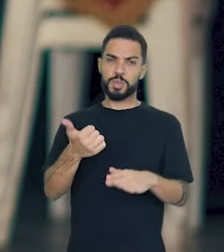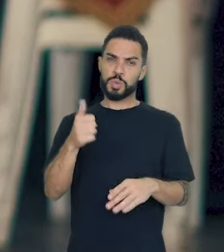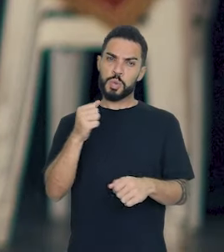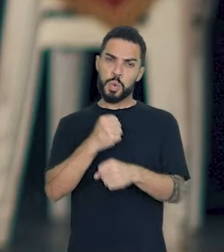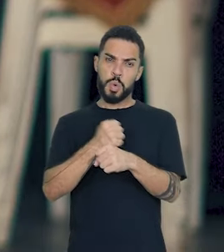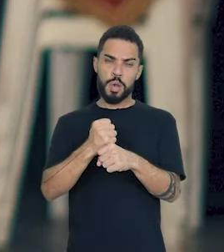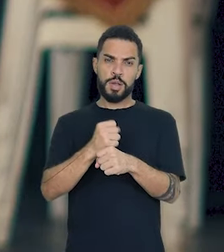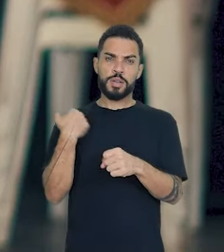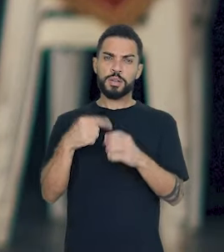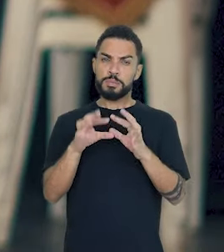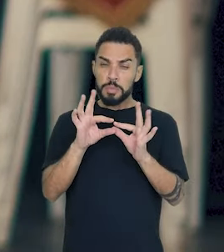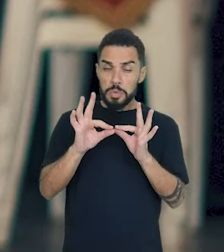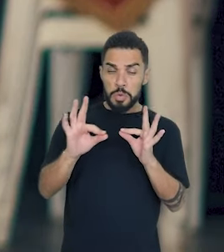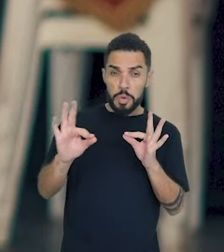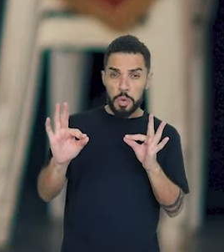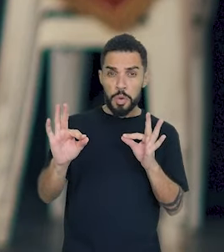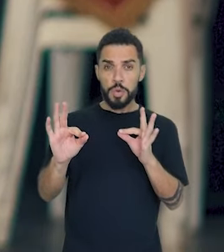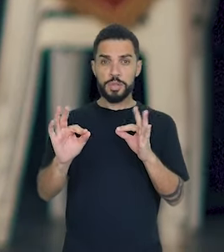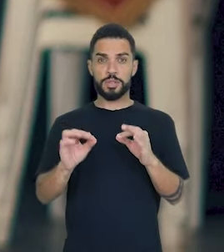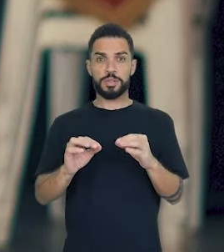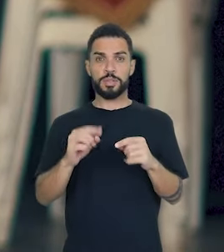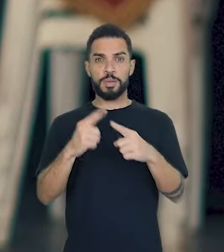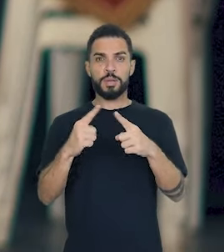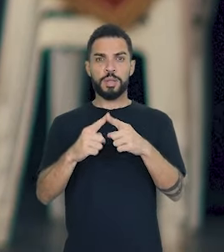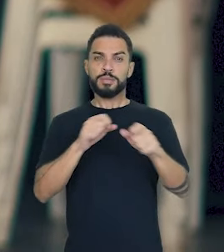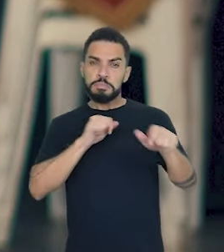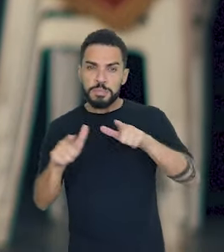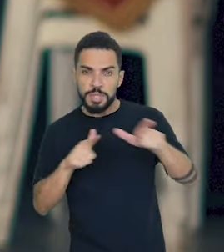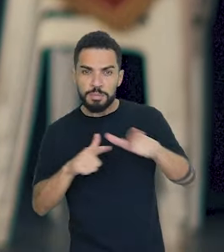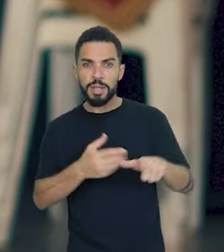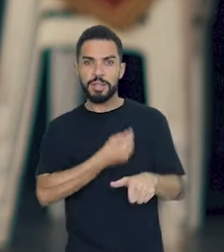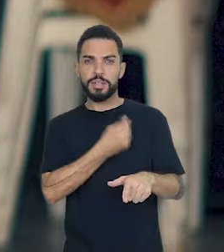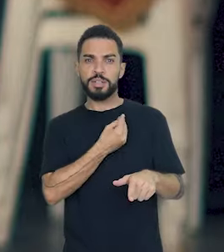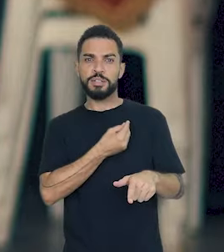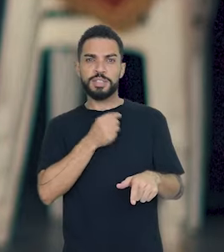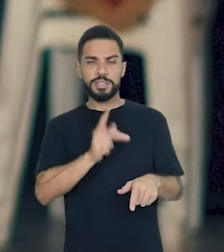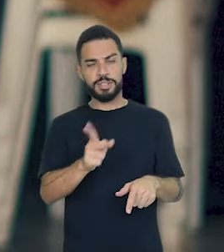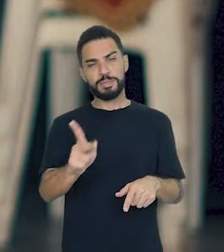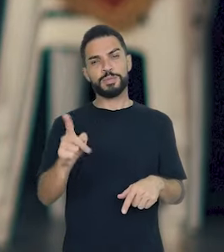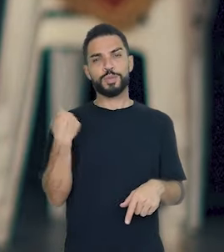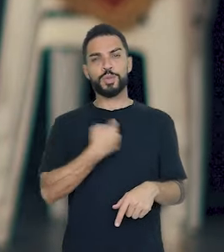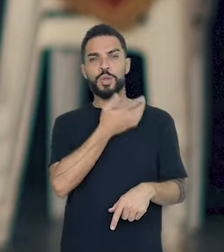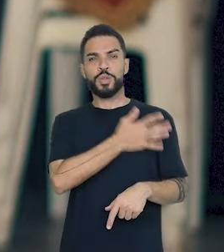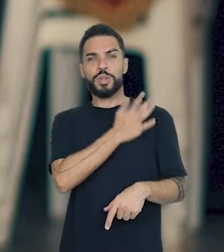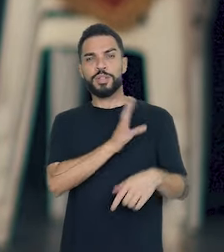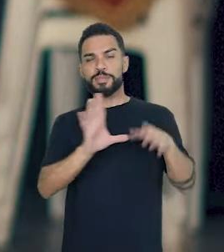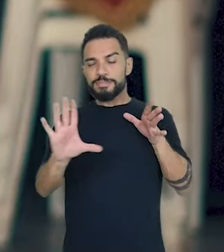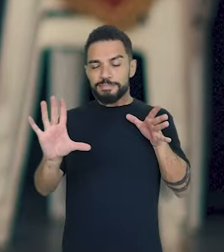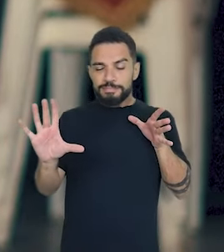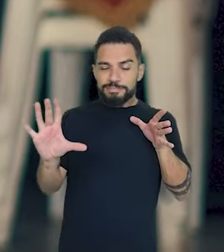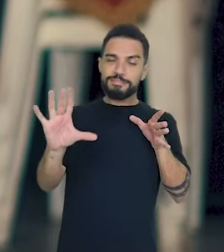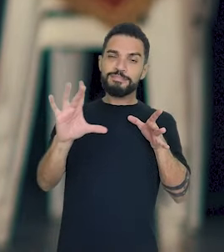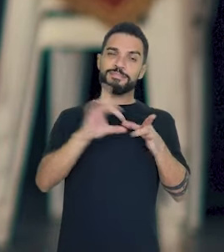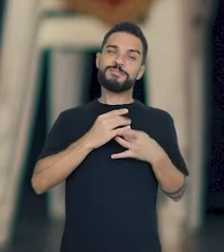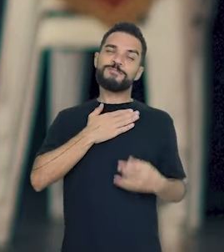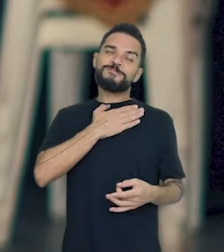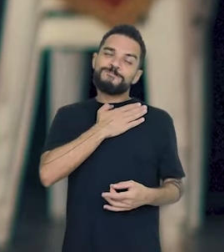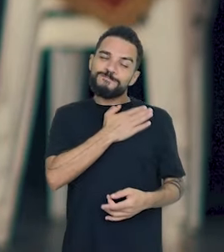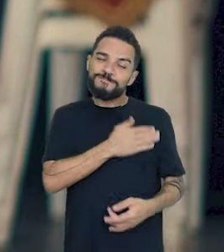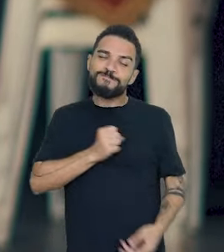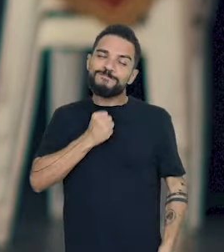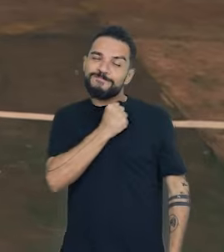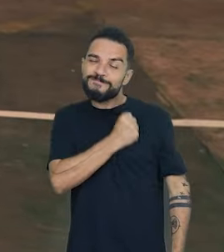está um pouco longe do outro, mas o que eu falei para o senhor, o coração está sempre aqui, ó. Ele vai estar sempre aqui no